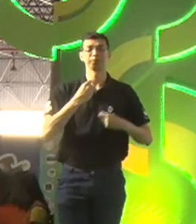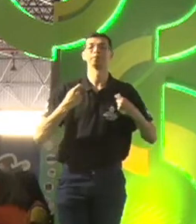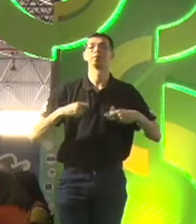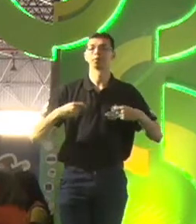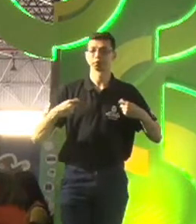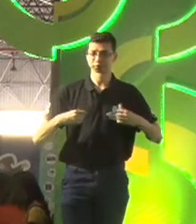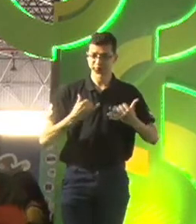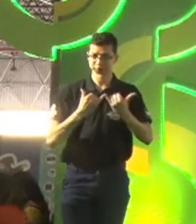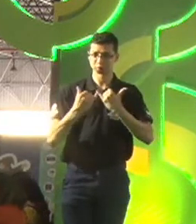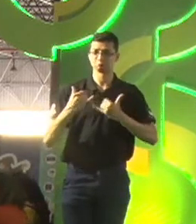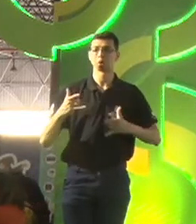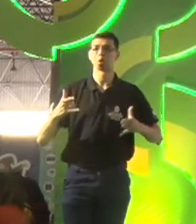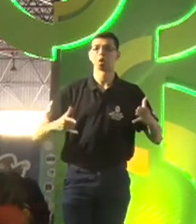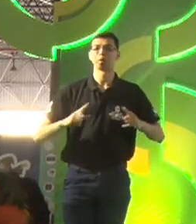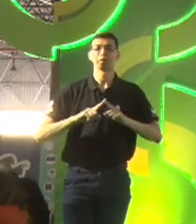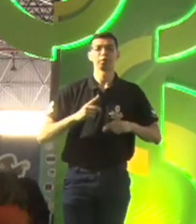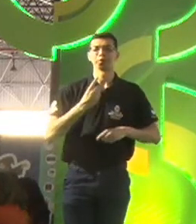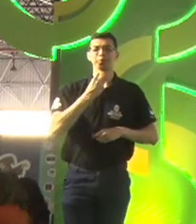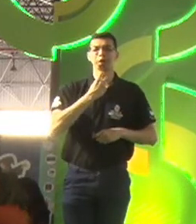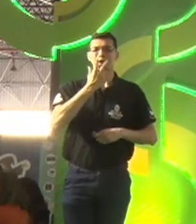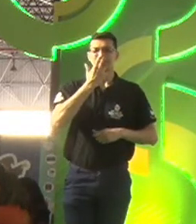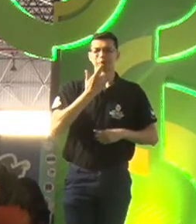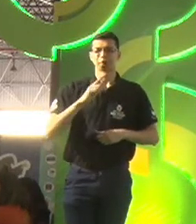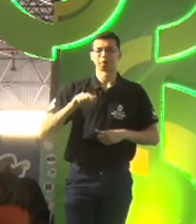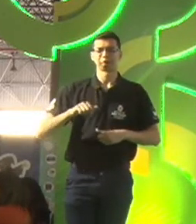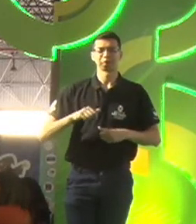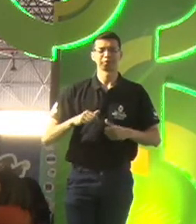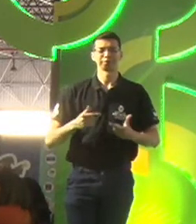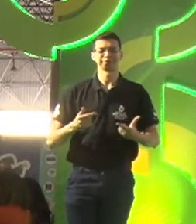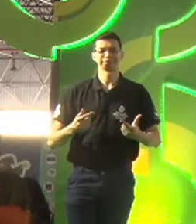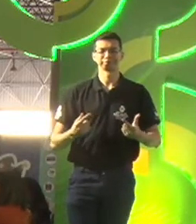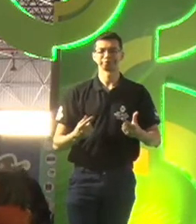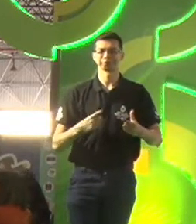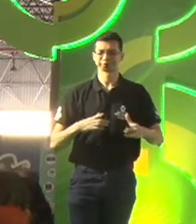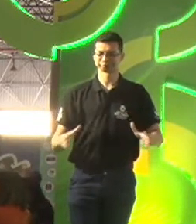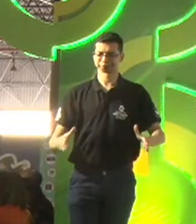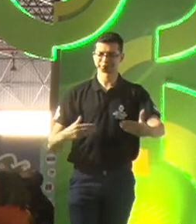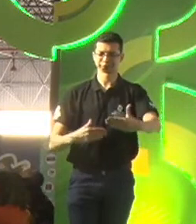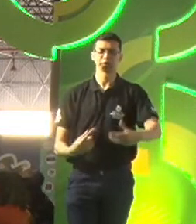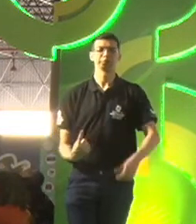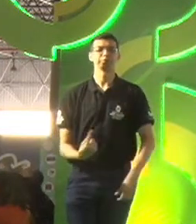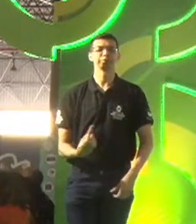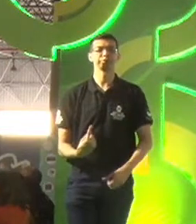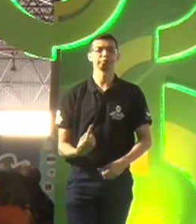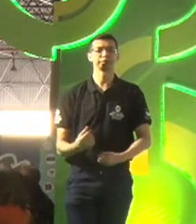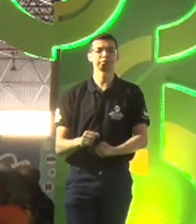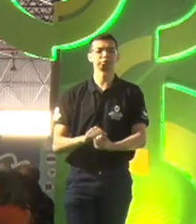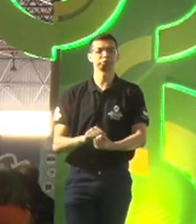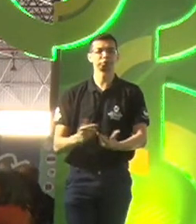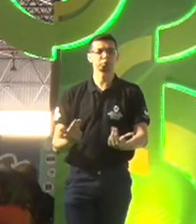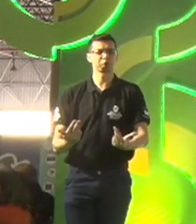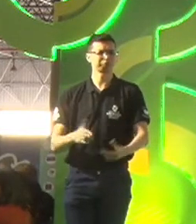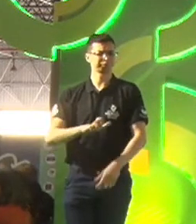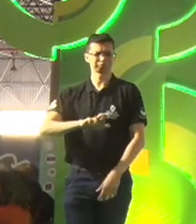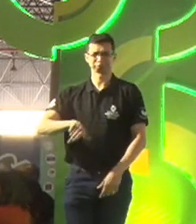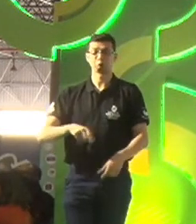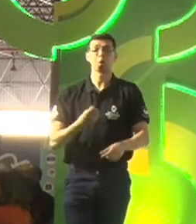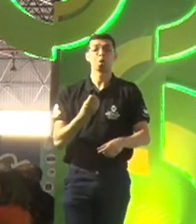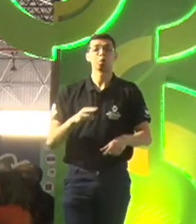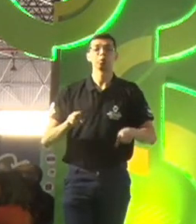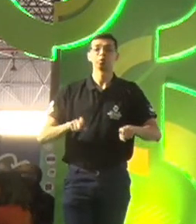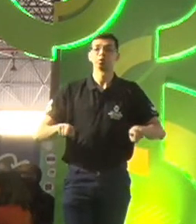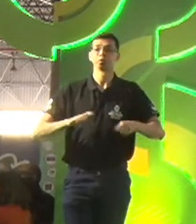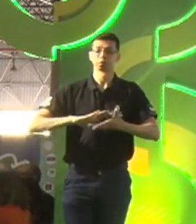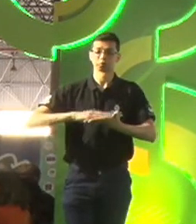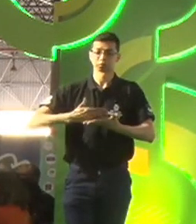mas ao mesmo tempo não pode parecer uma máquina de lavar nem um notebook então era sempre esse meio termo que a gente procurava ter uma máquina